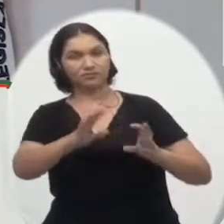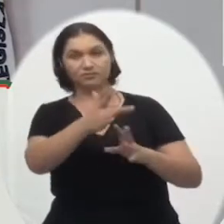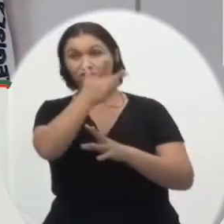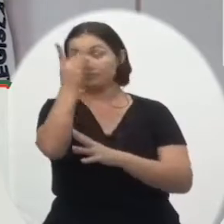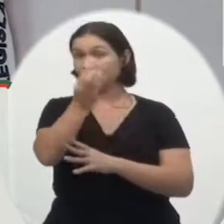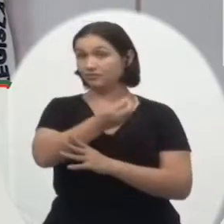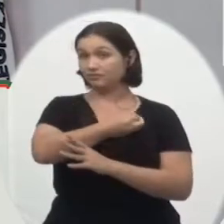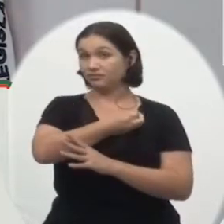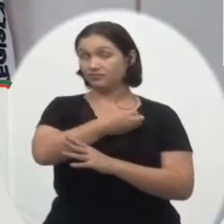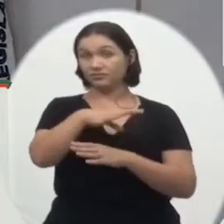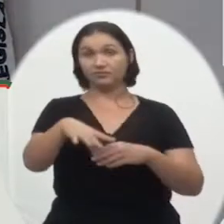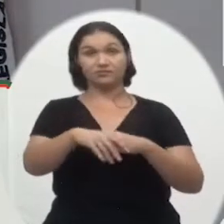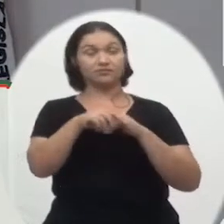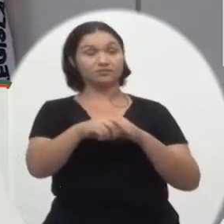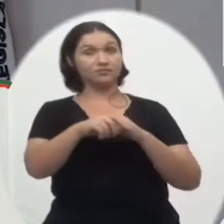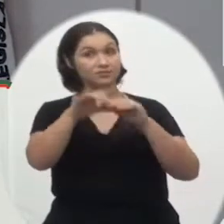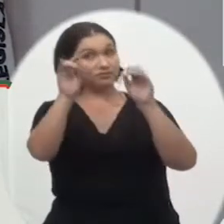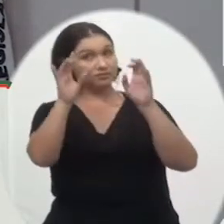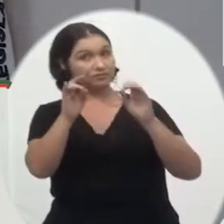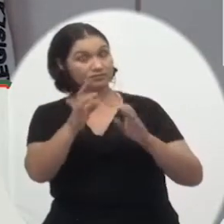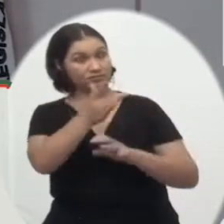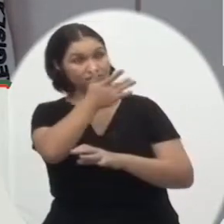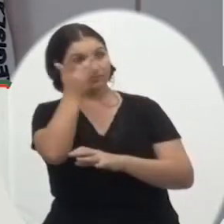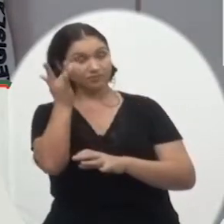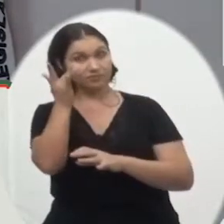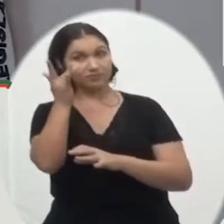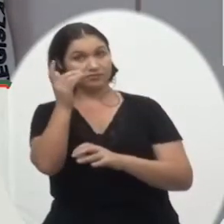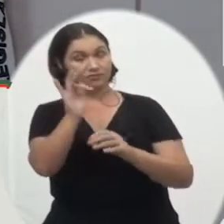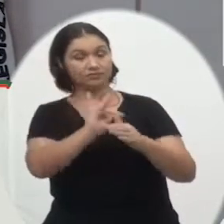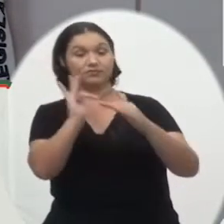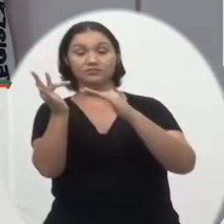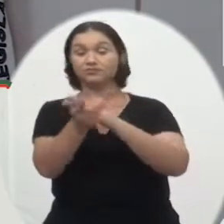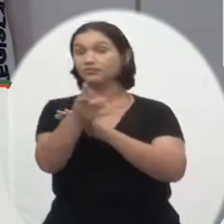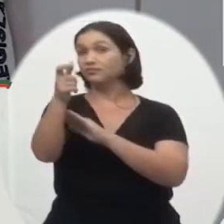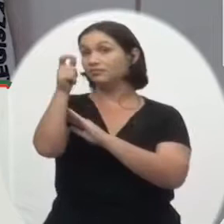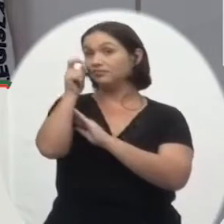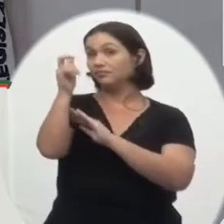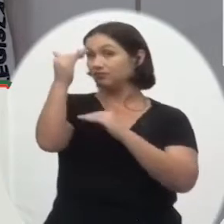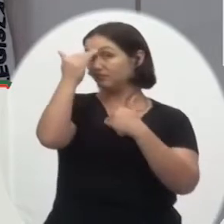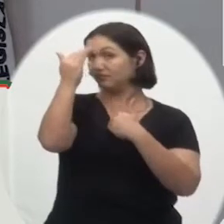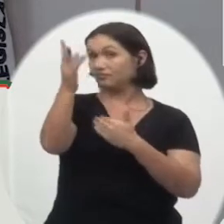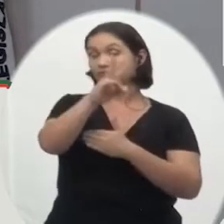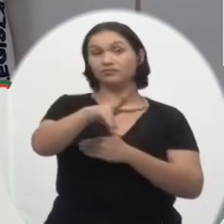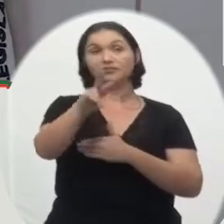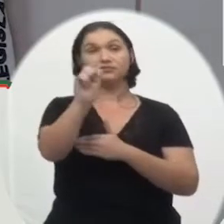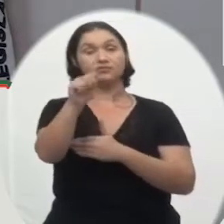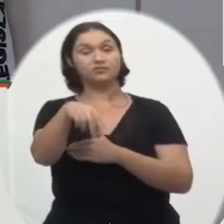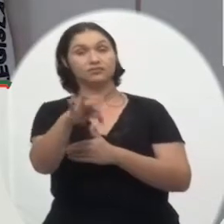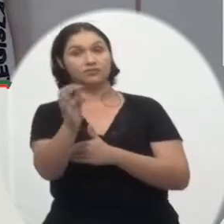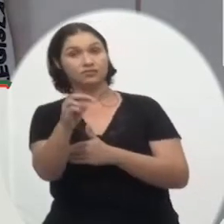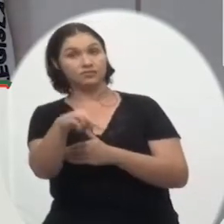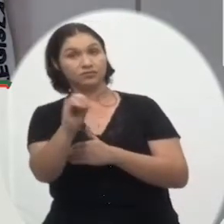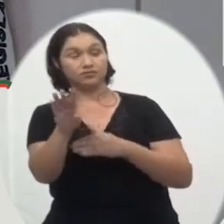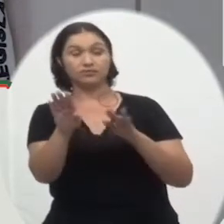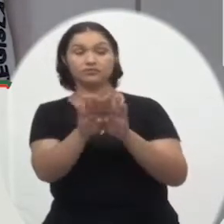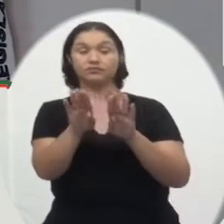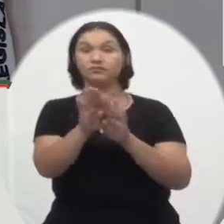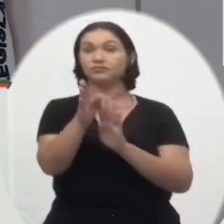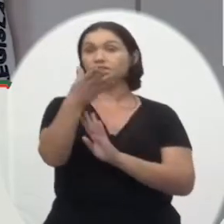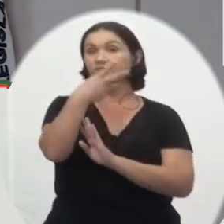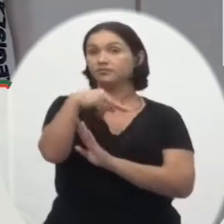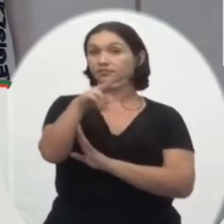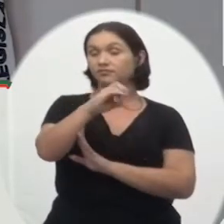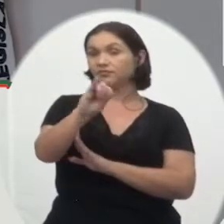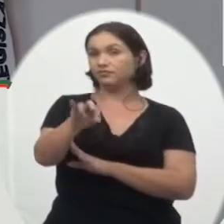presentes, cumprimento especial a todos que nos acompanham pelas redes sociais. Agradeço ao vereador Antônio Manuel, ao vereador